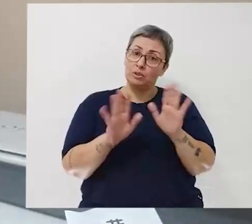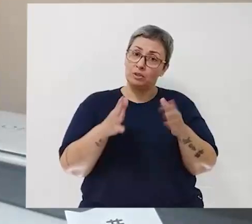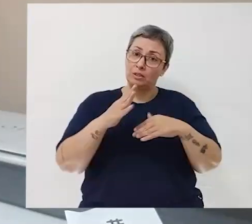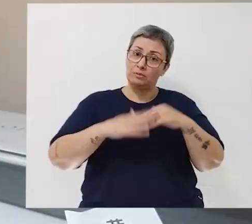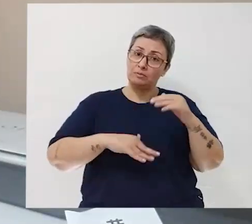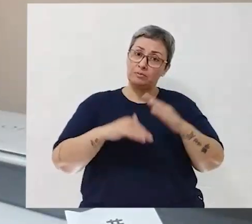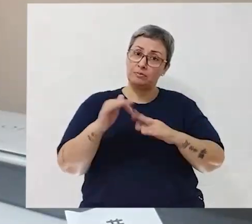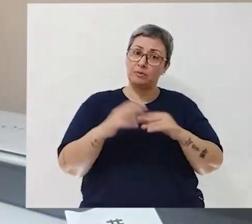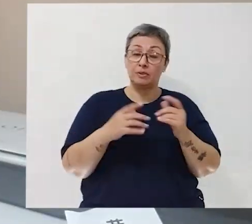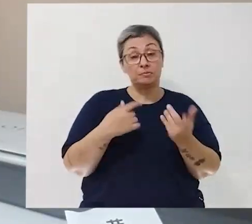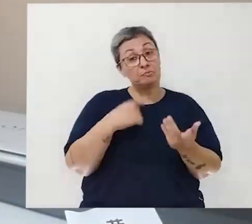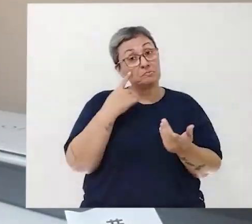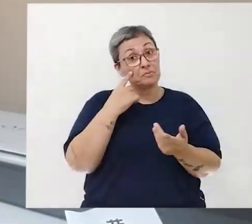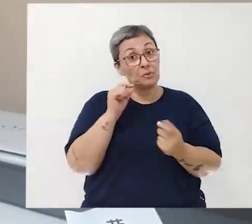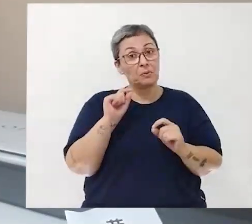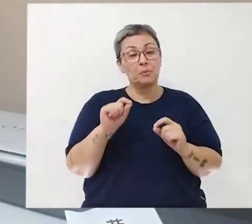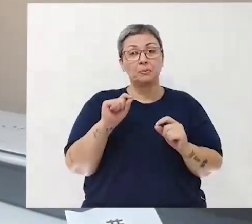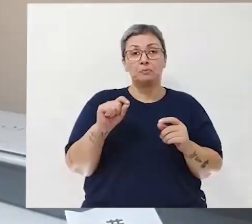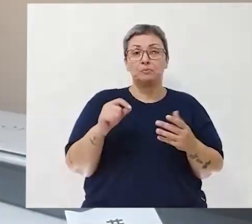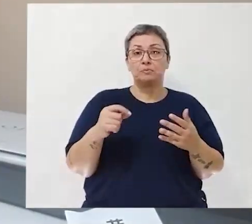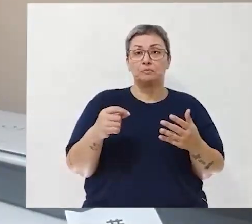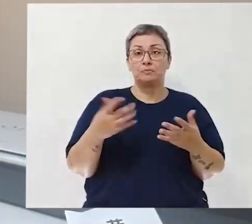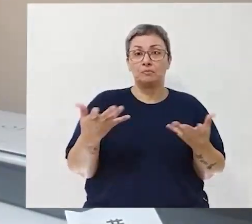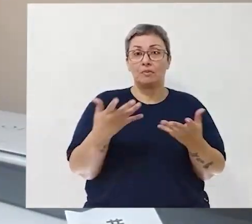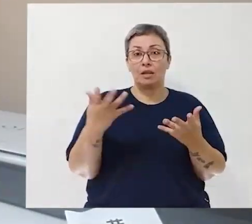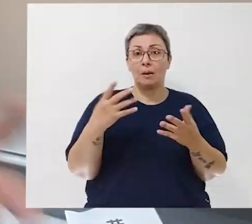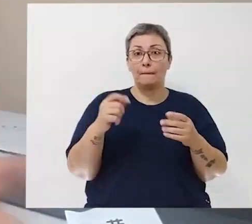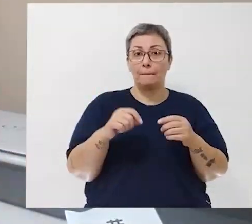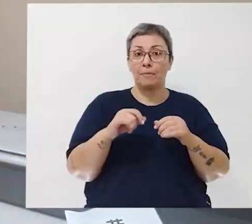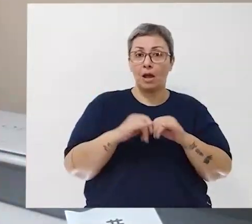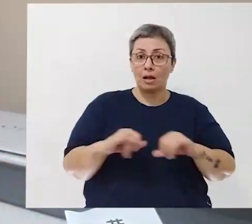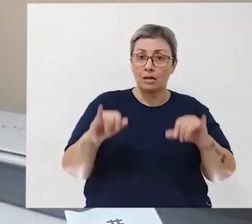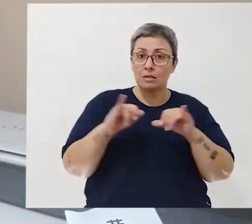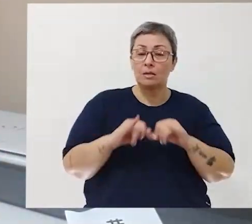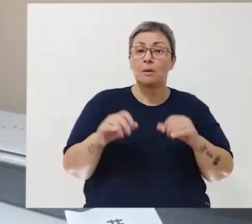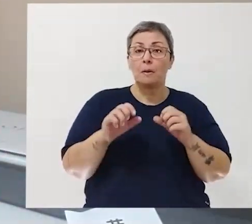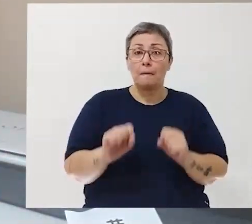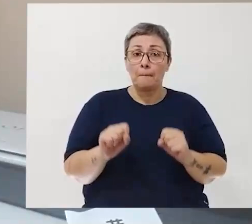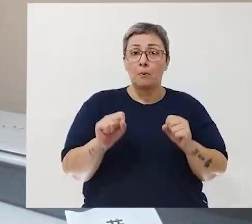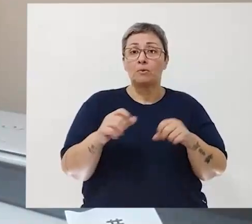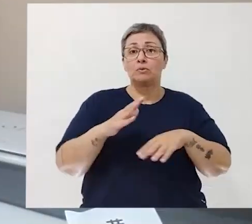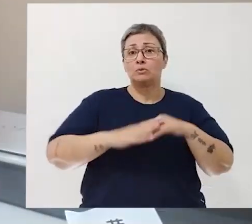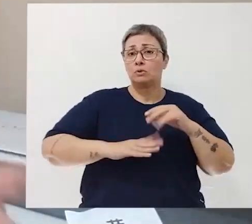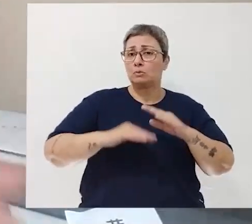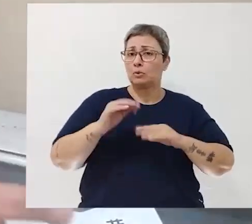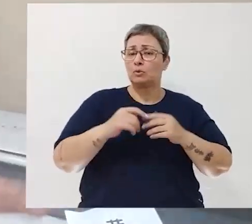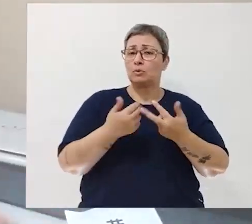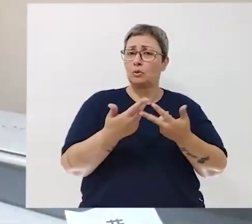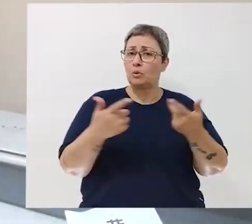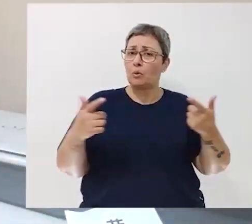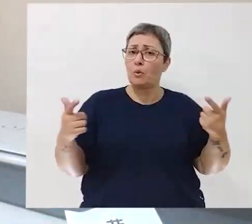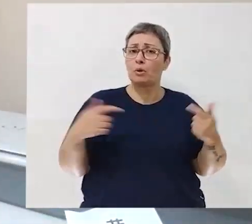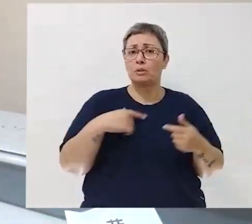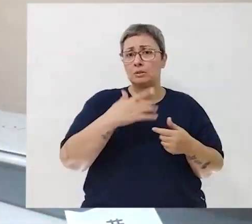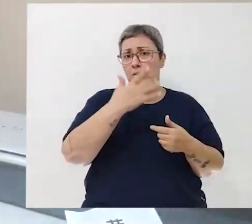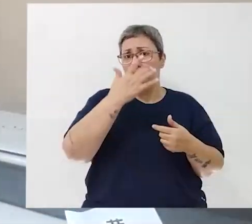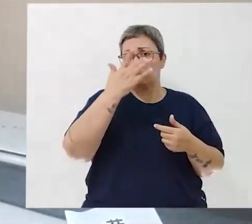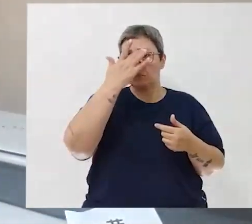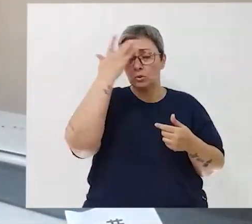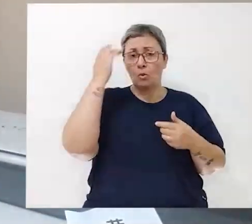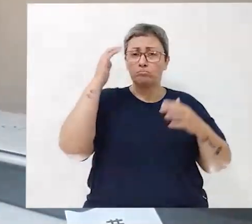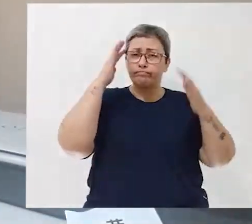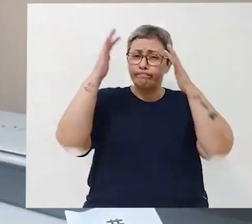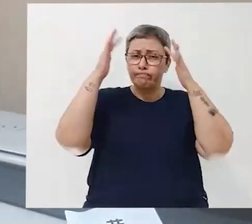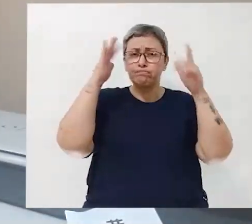fez, tá? De repente, essa divulgação aí pode fazer muitas outras pessoas